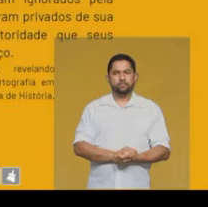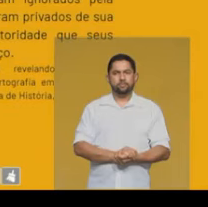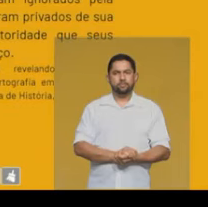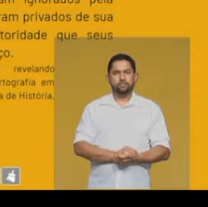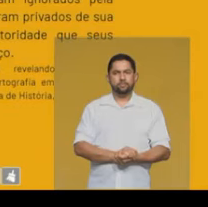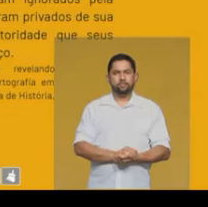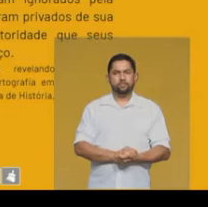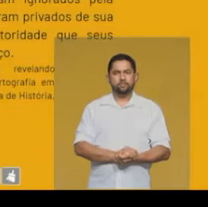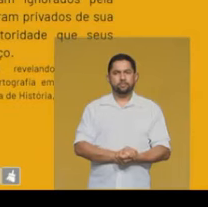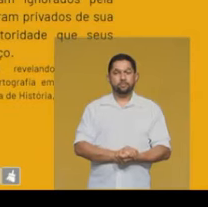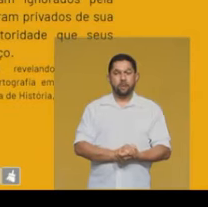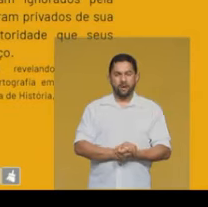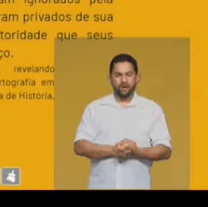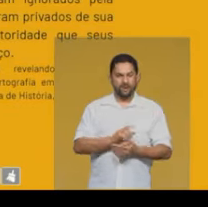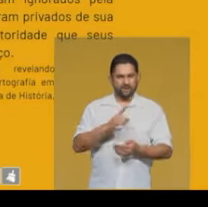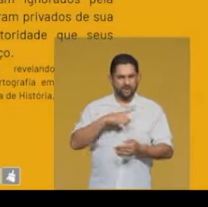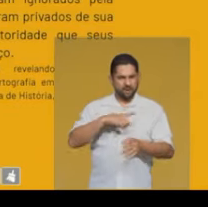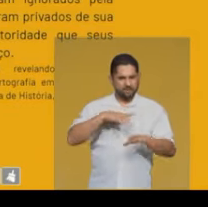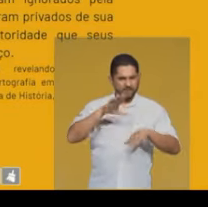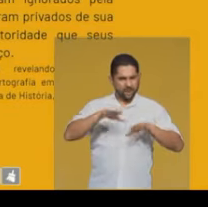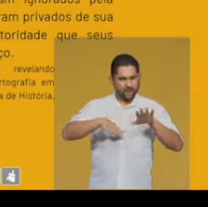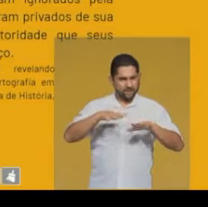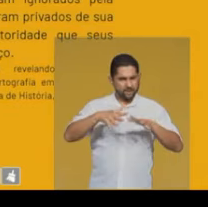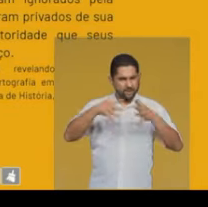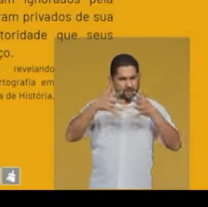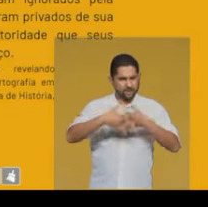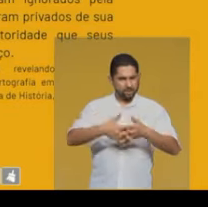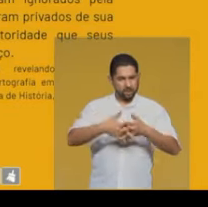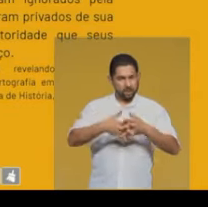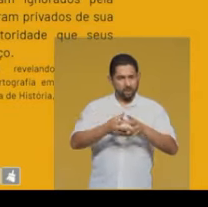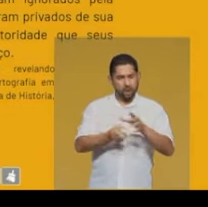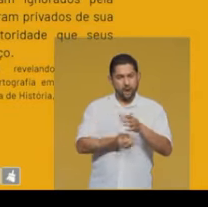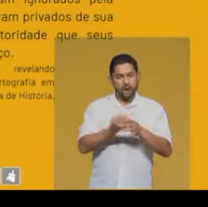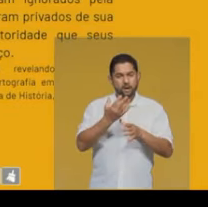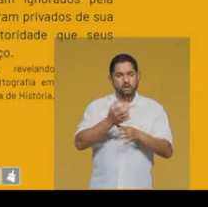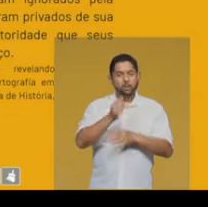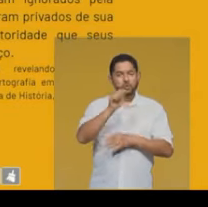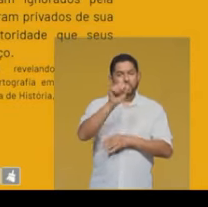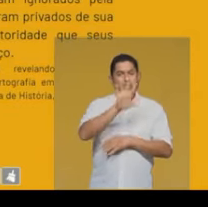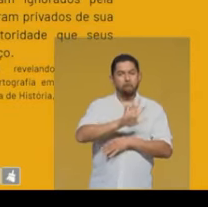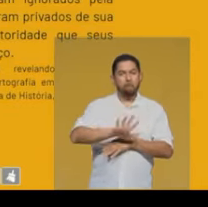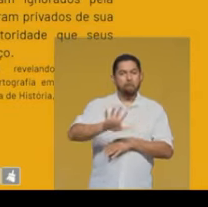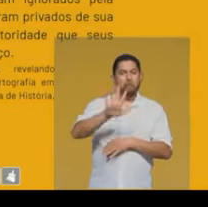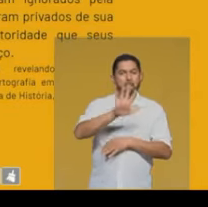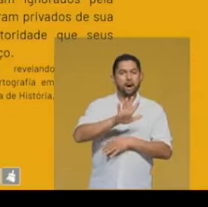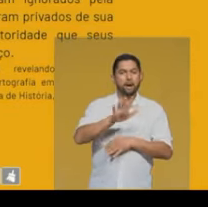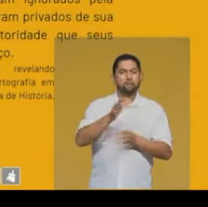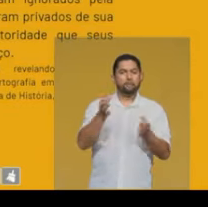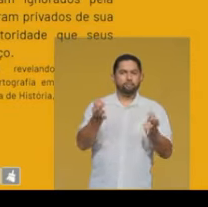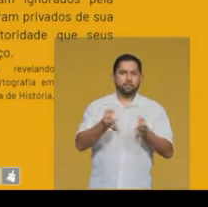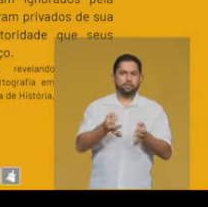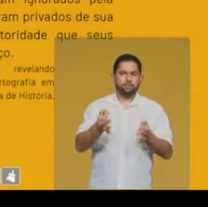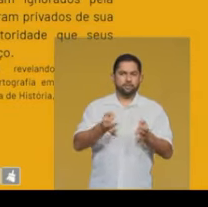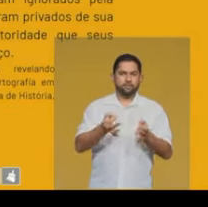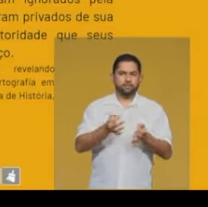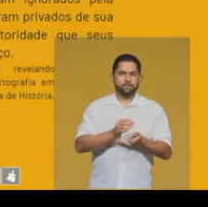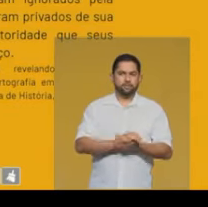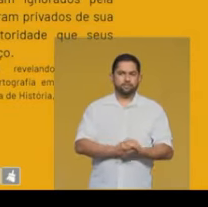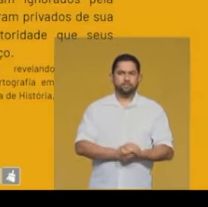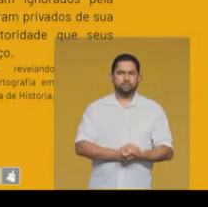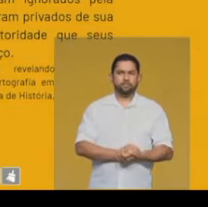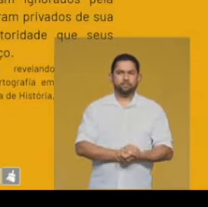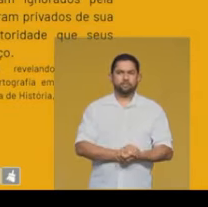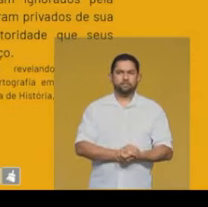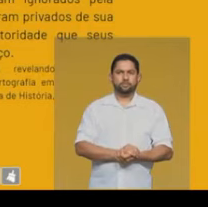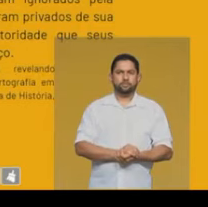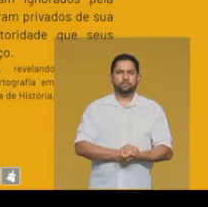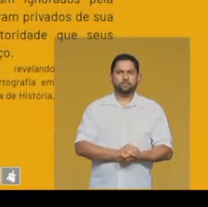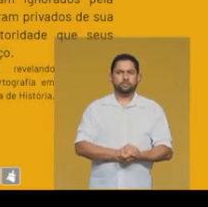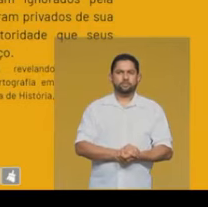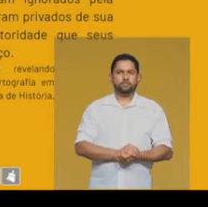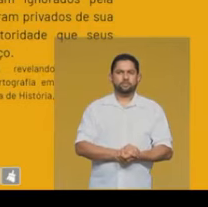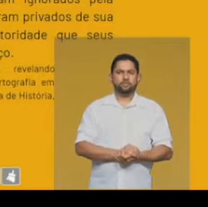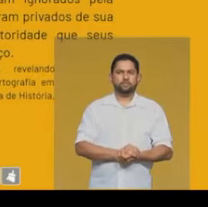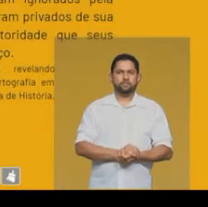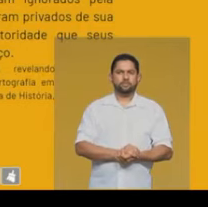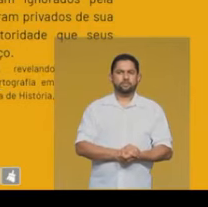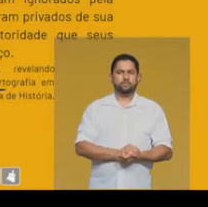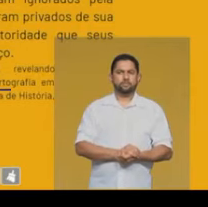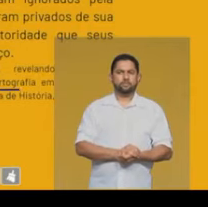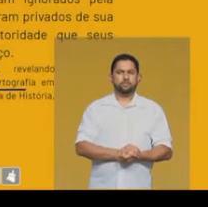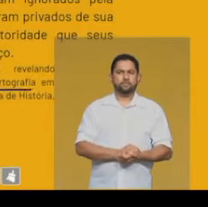Desconstruindo mapas, revelando espacializações, reflexões sobre o uso da cartografia em estudos sobre o